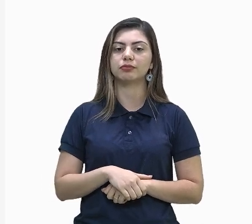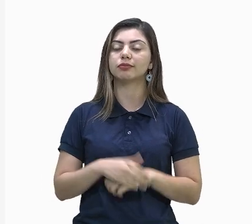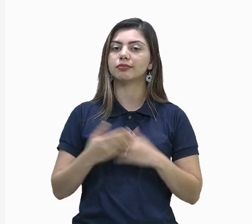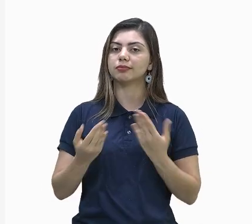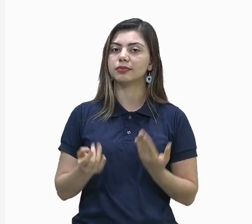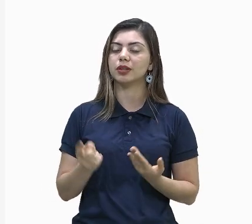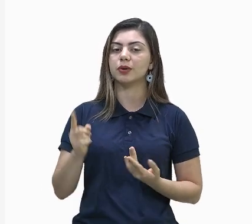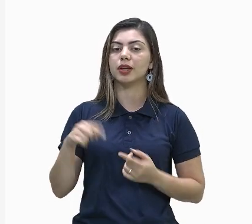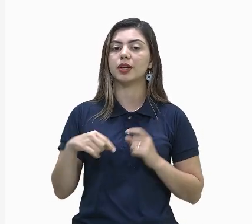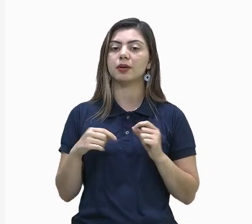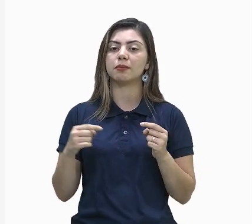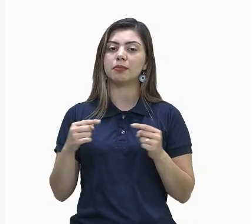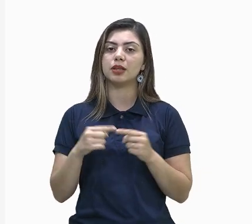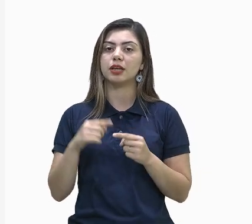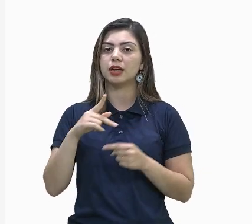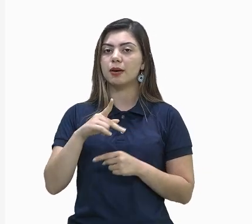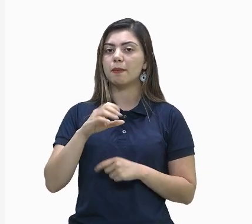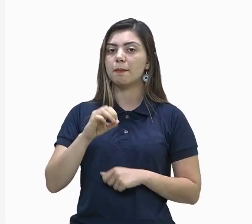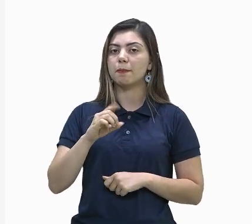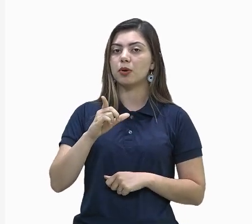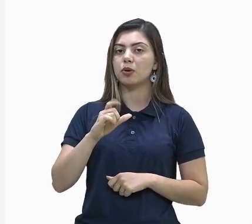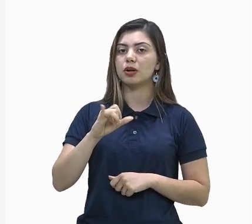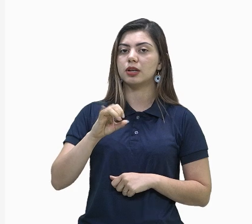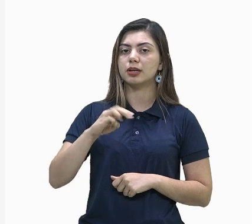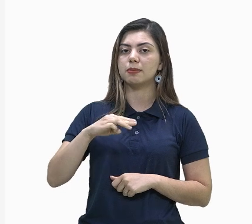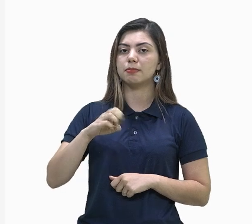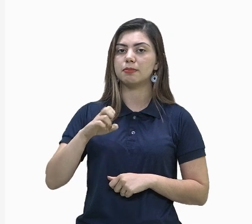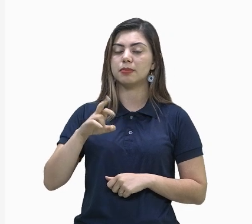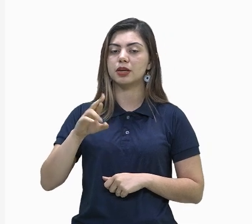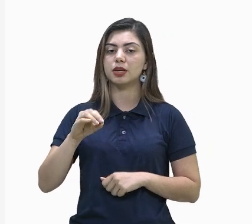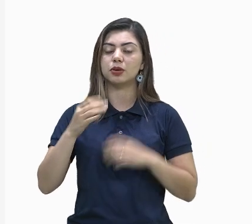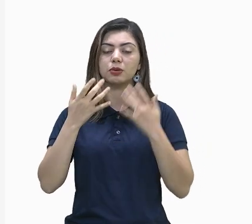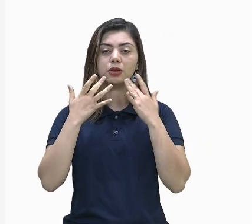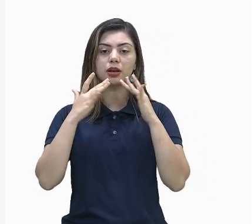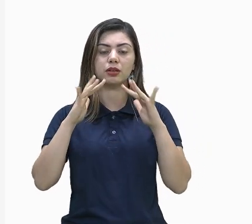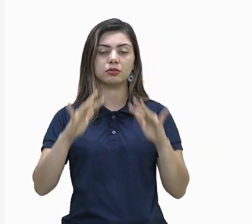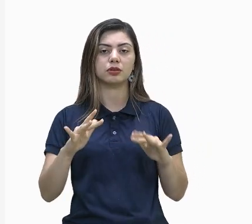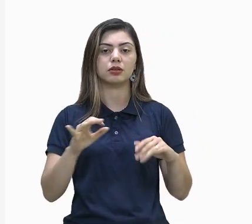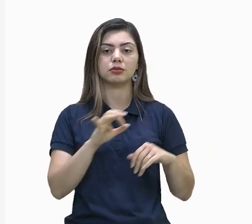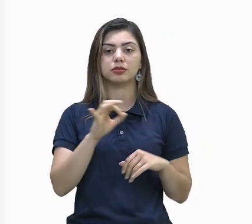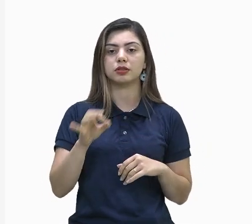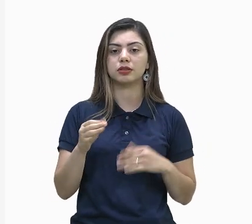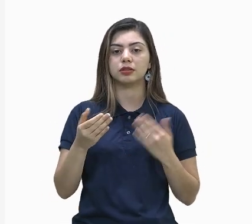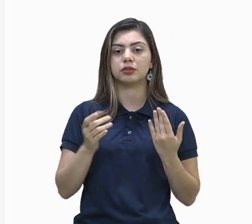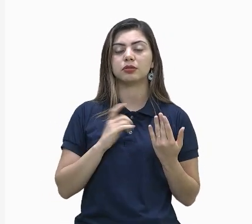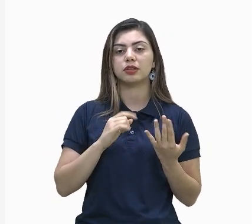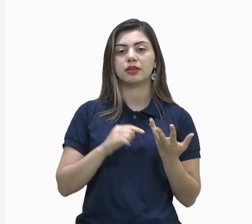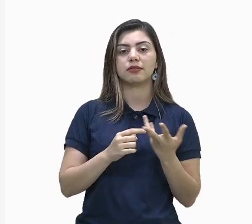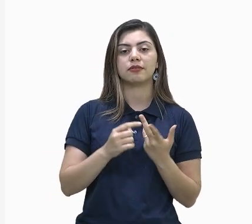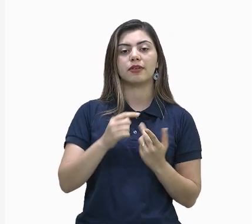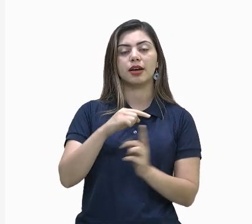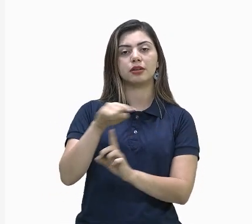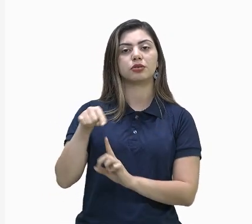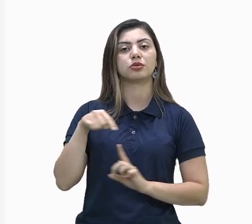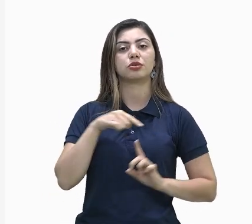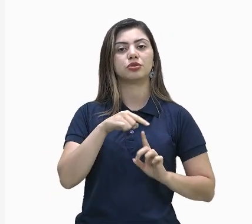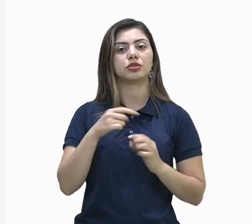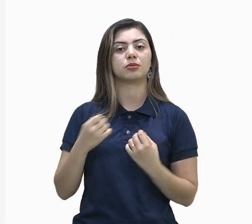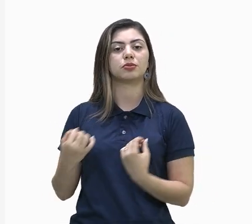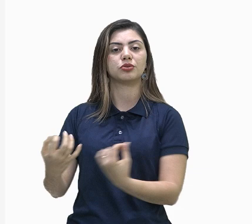polímero natural. Ele é armazenado em diferentes órgãos